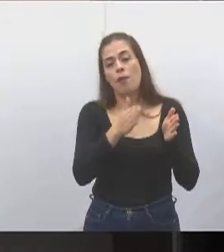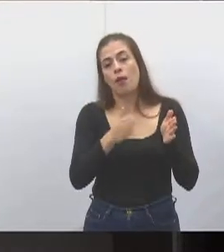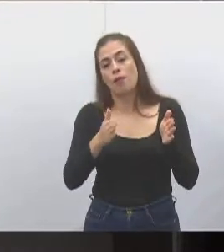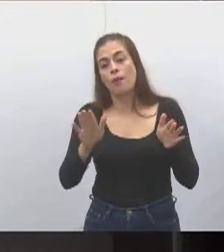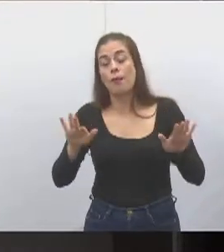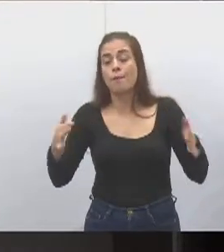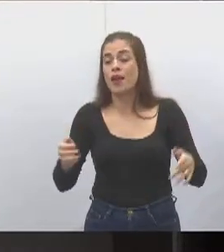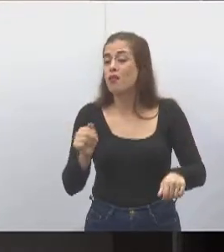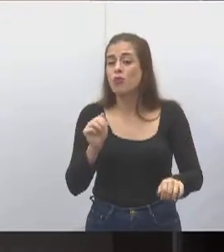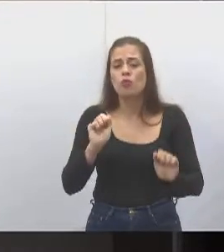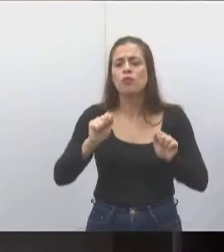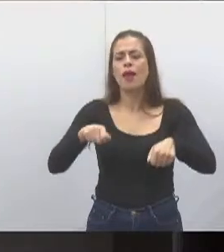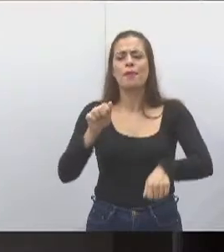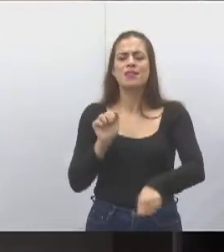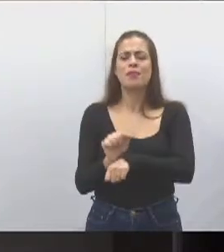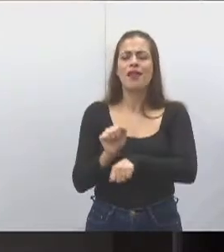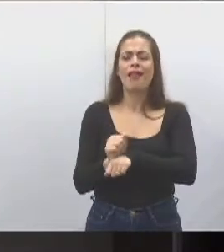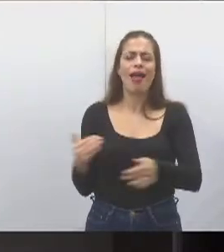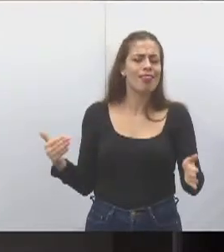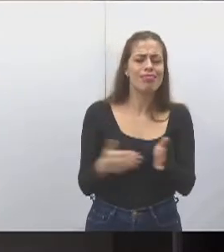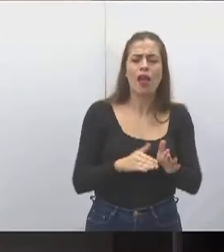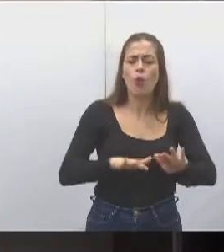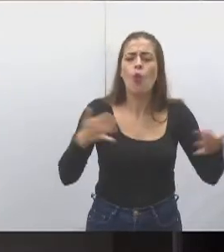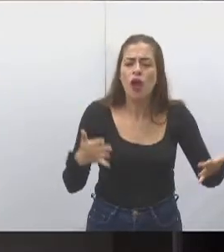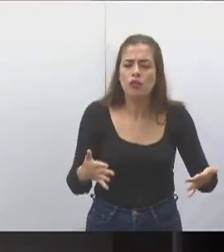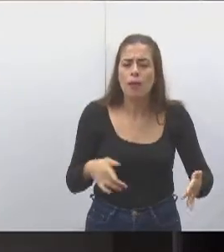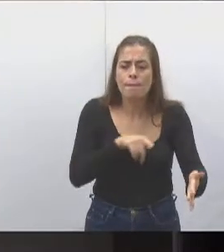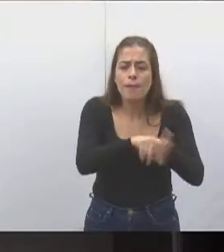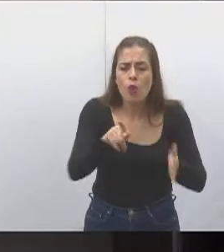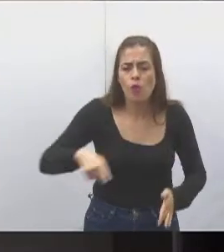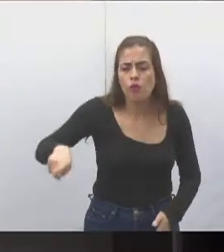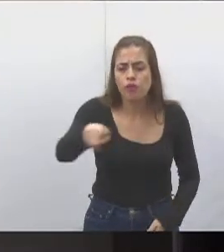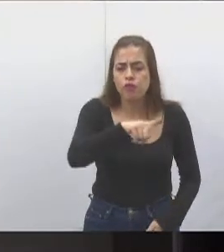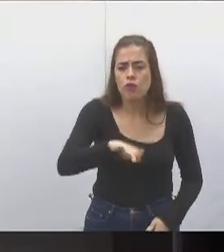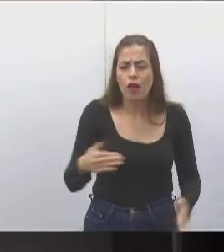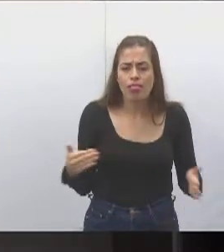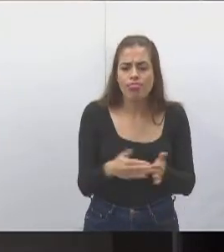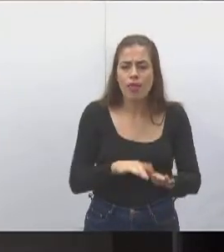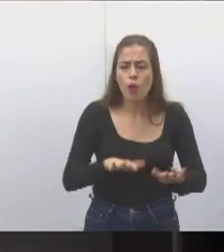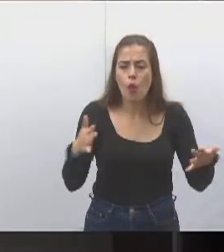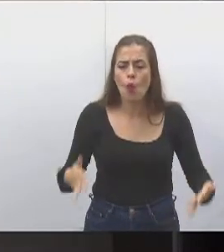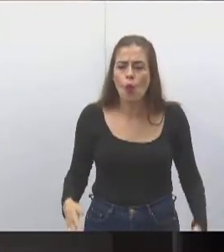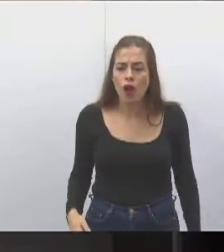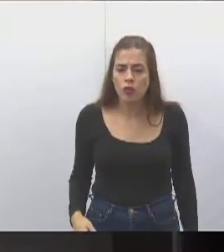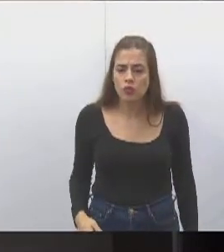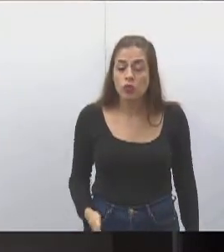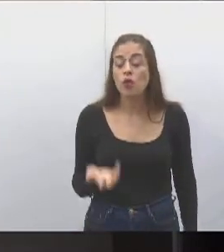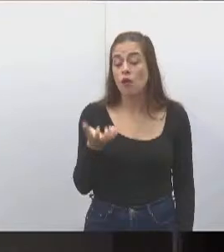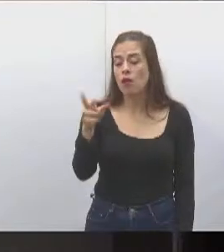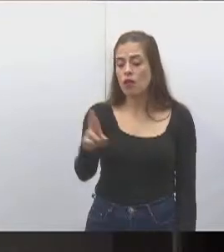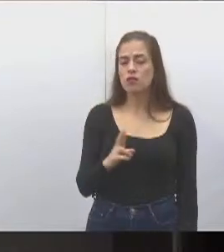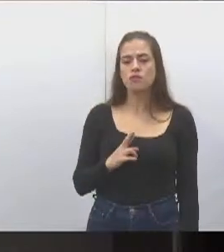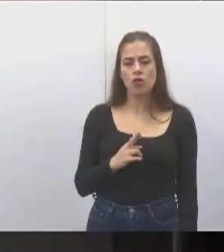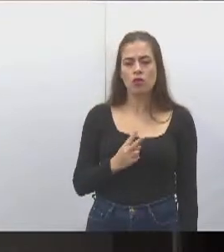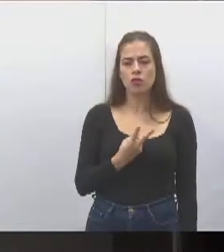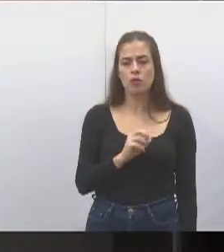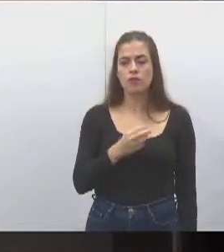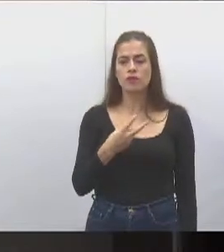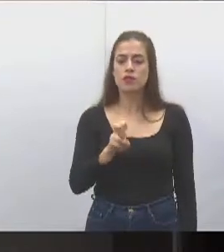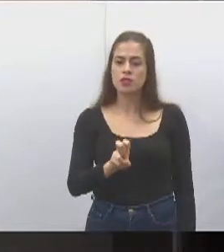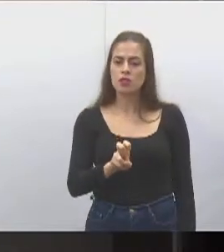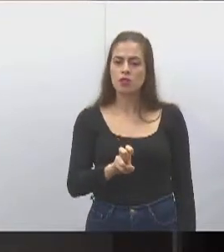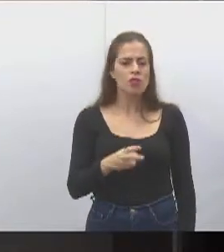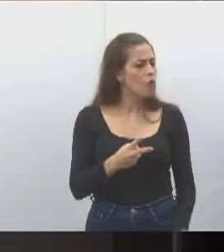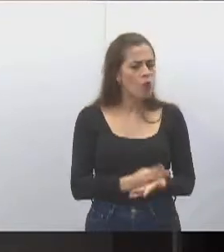dá para esperar. Até quando? A pergunta que eu venho fazer para todos vocês hoje é até quando? Eu quero resposta. 2025 não